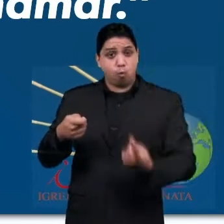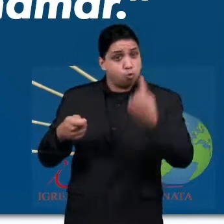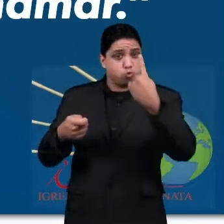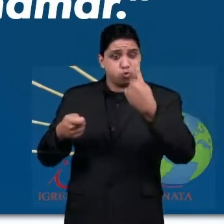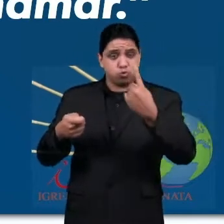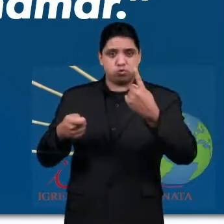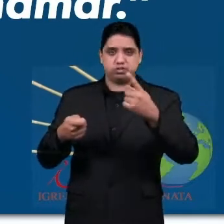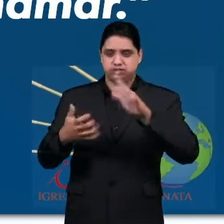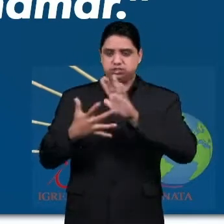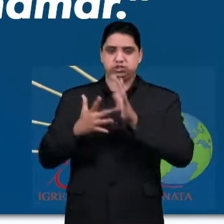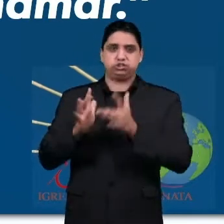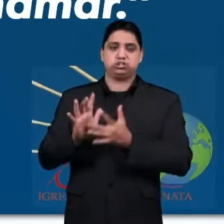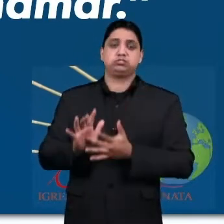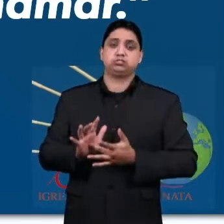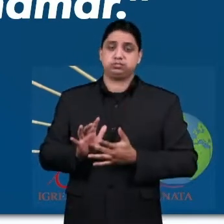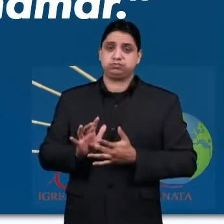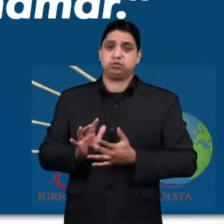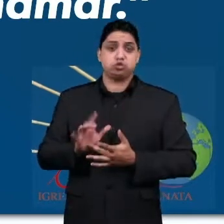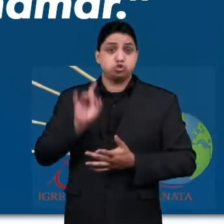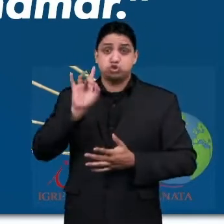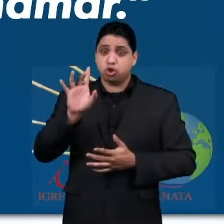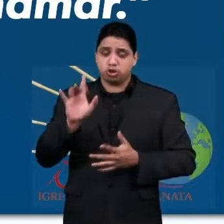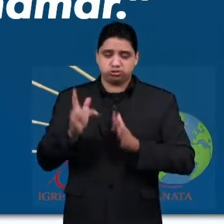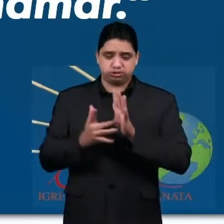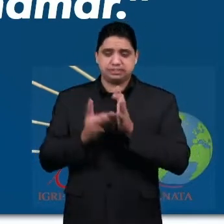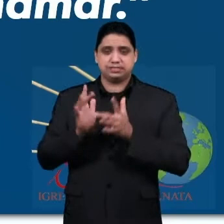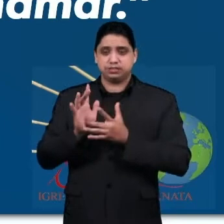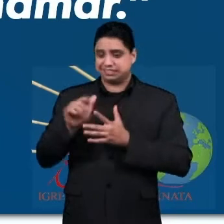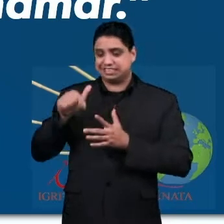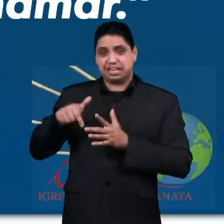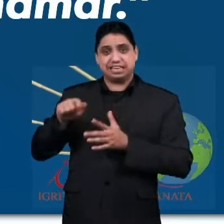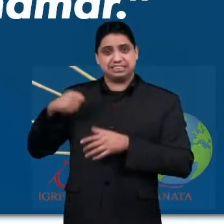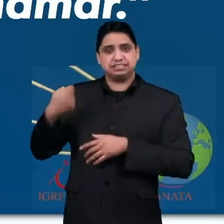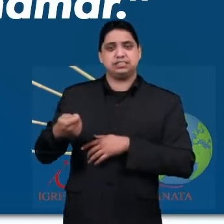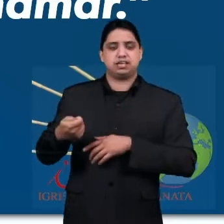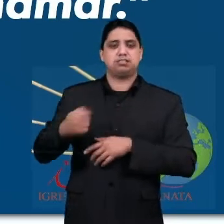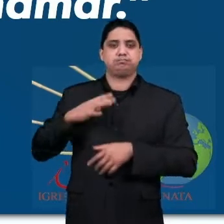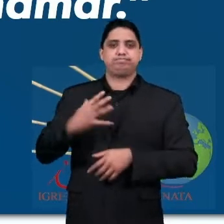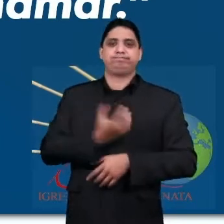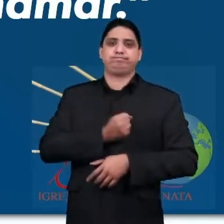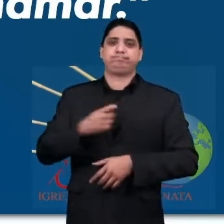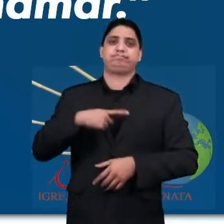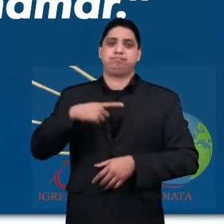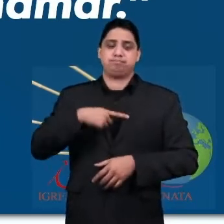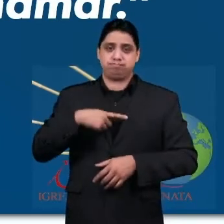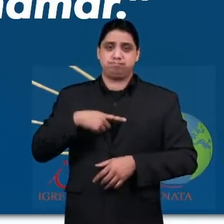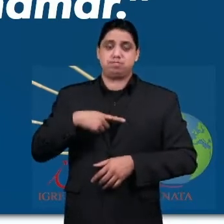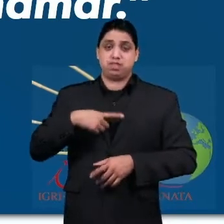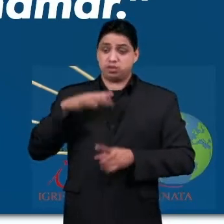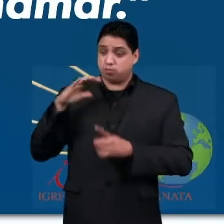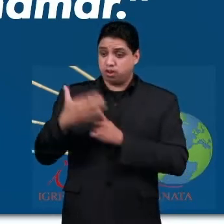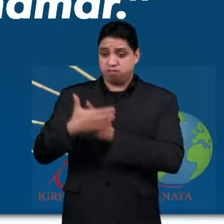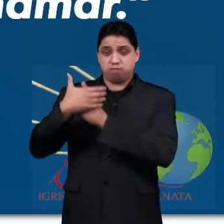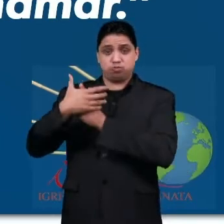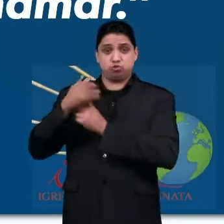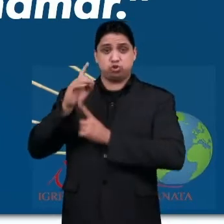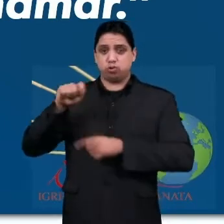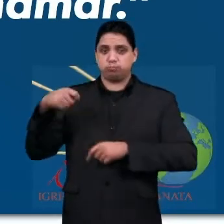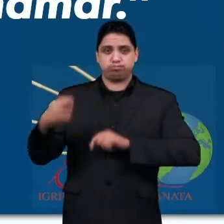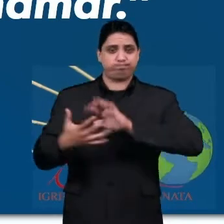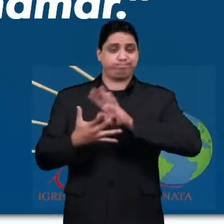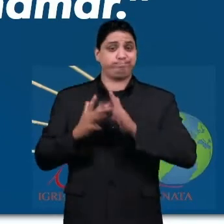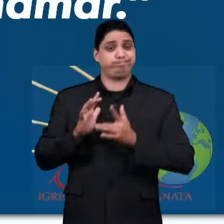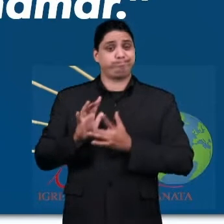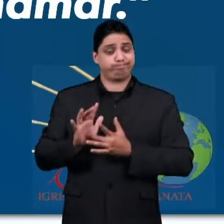Sião, Sião é a igreja, em Jerusalém haverá livramento, é para todos os povos, está dizendo. Assim como o Senhor tem